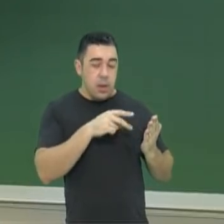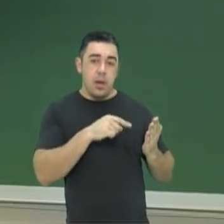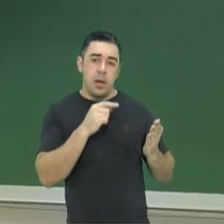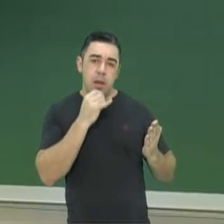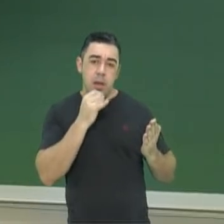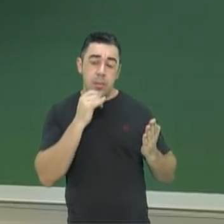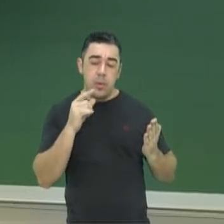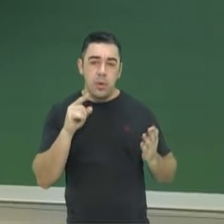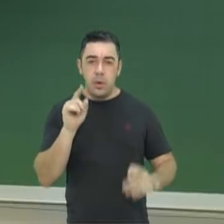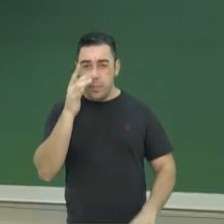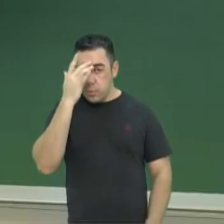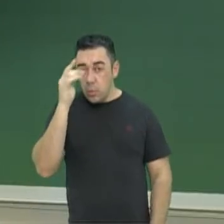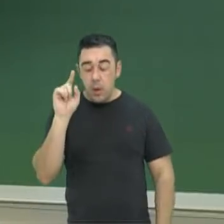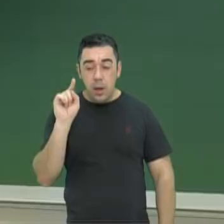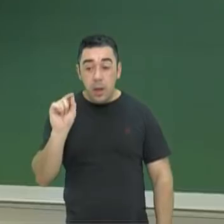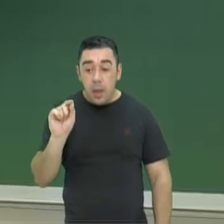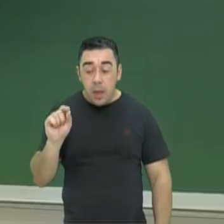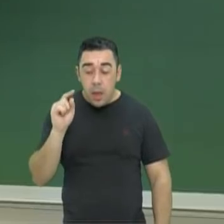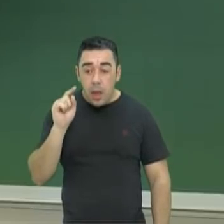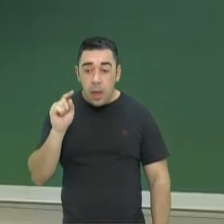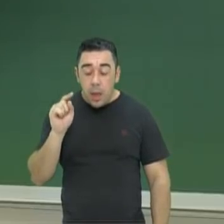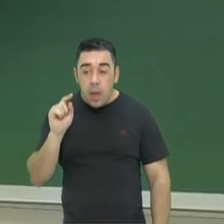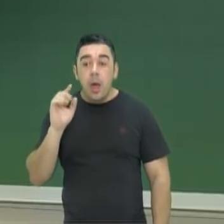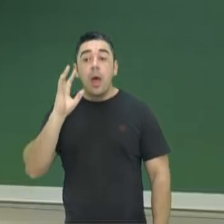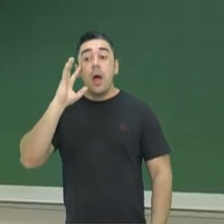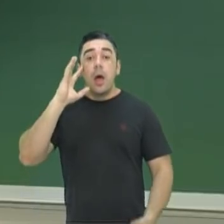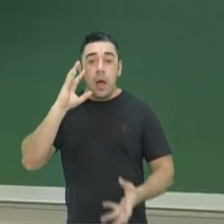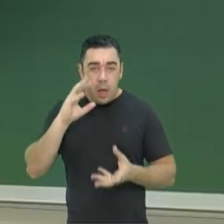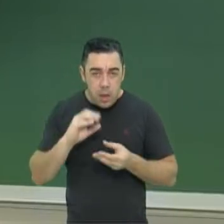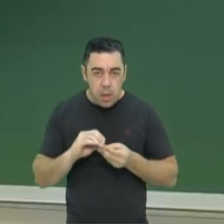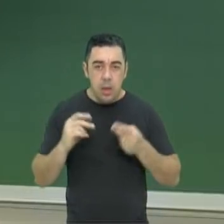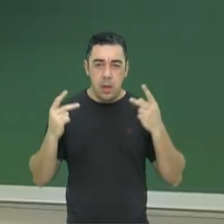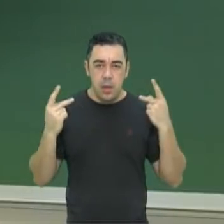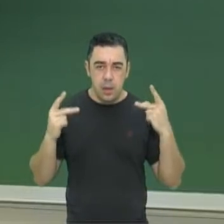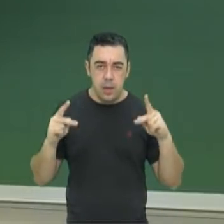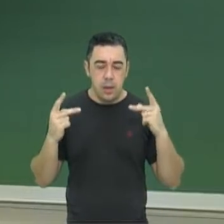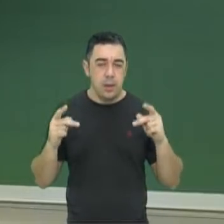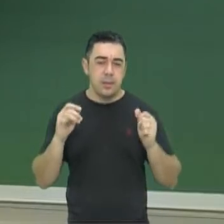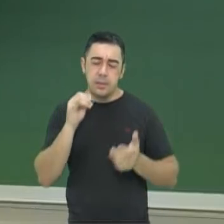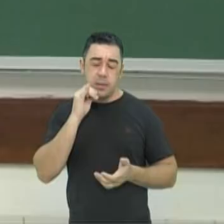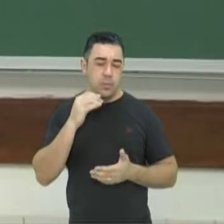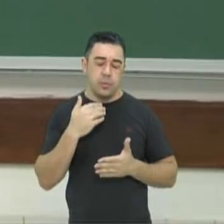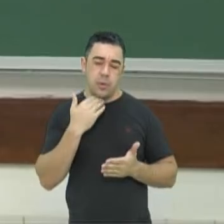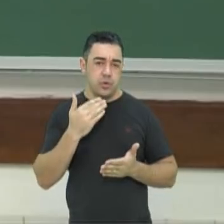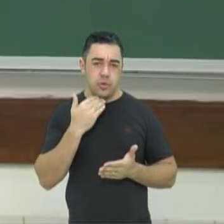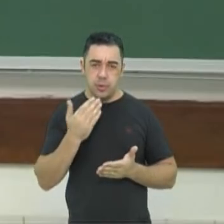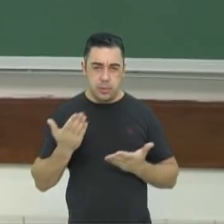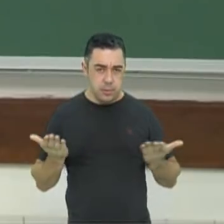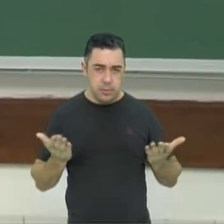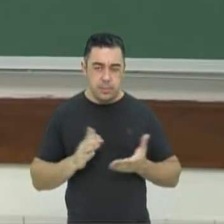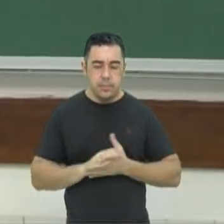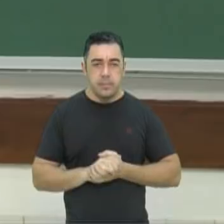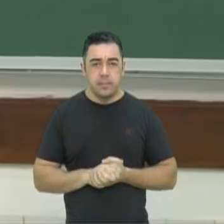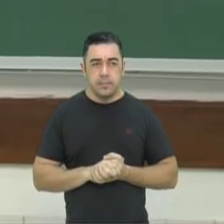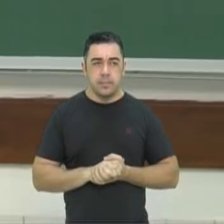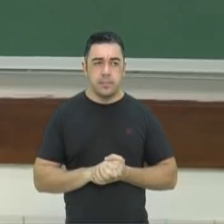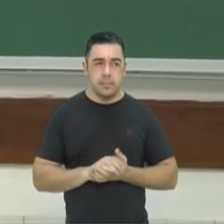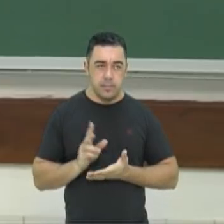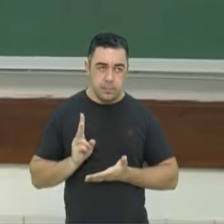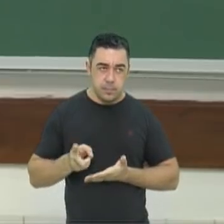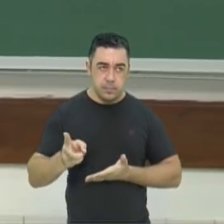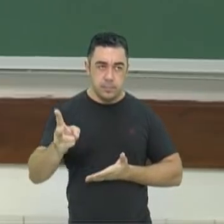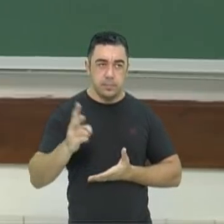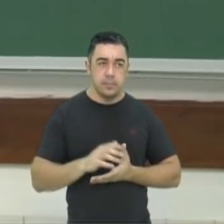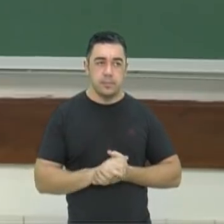precisa compreender o que a pessoa está querendo dizer. Porque senão de nada vai adiantar.